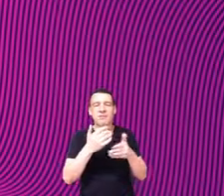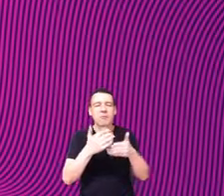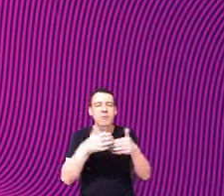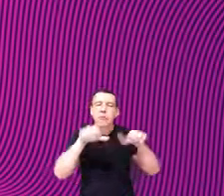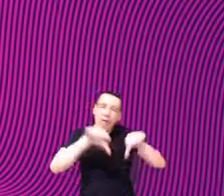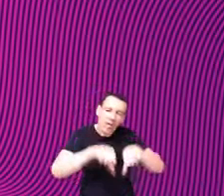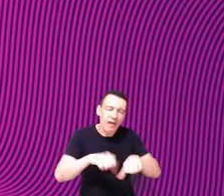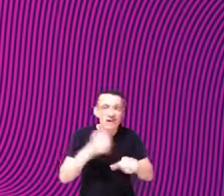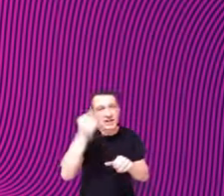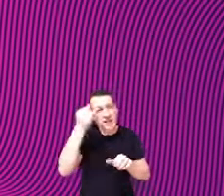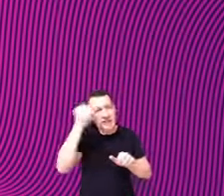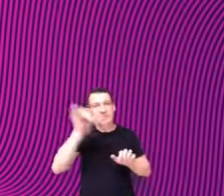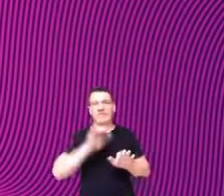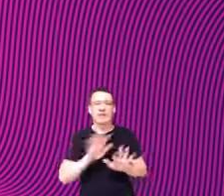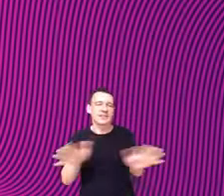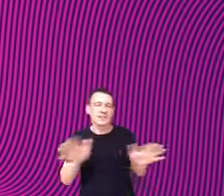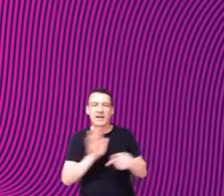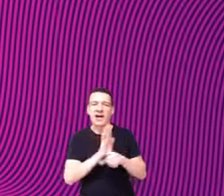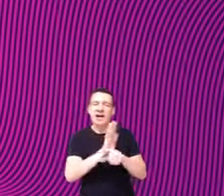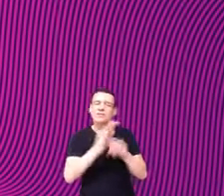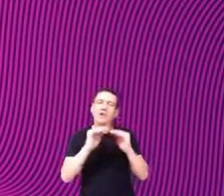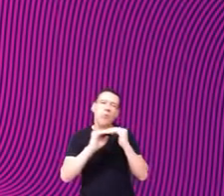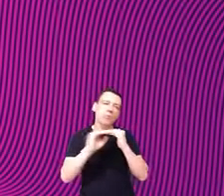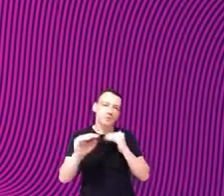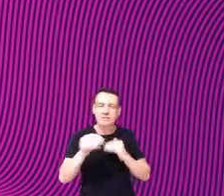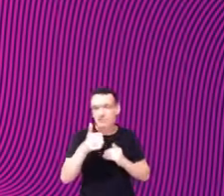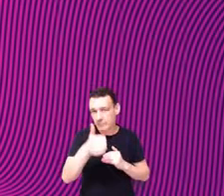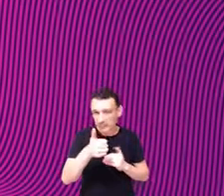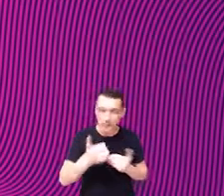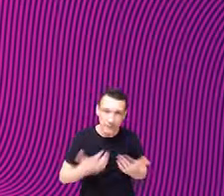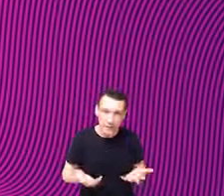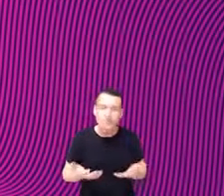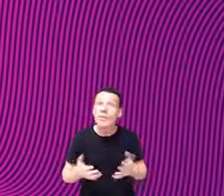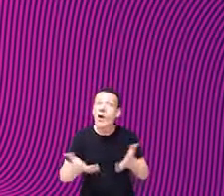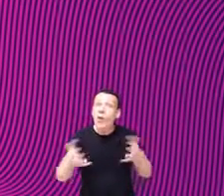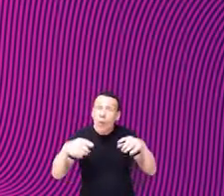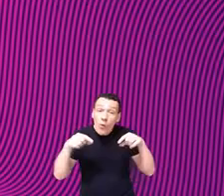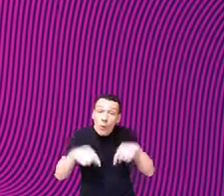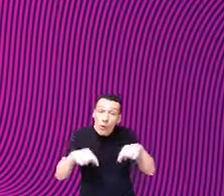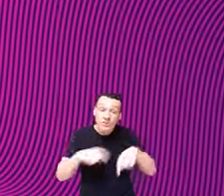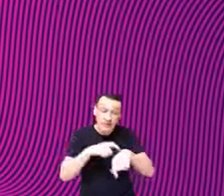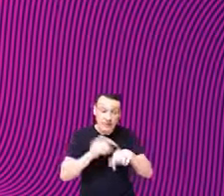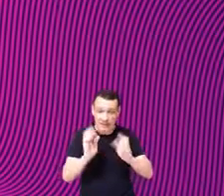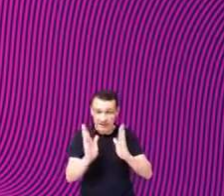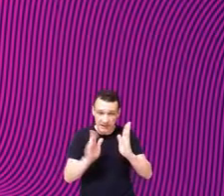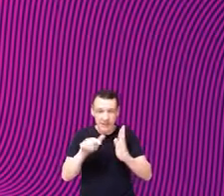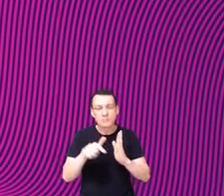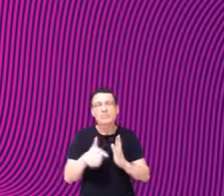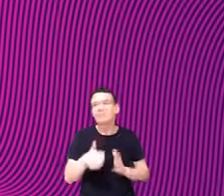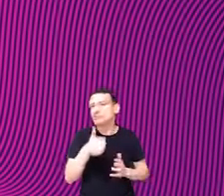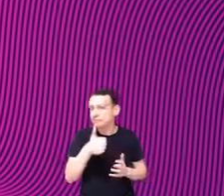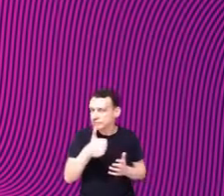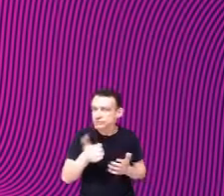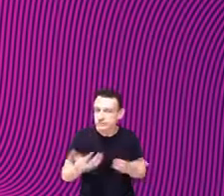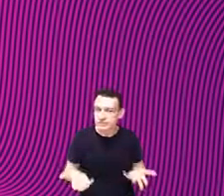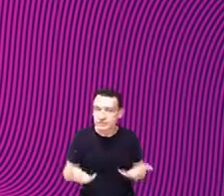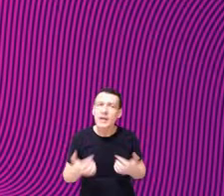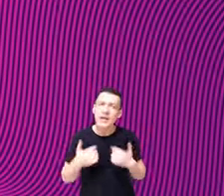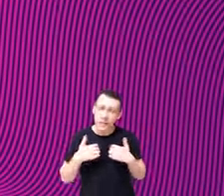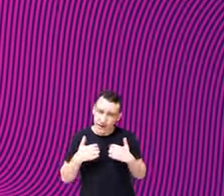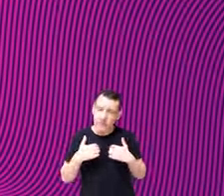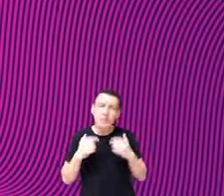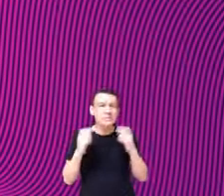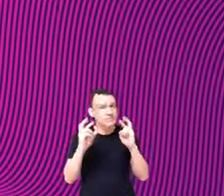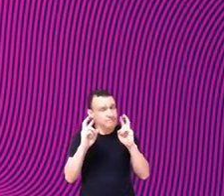Eu espero, né, que isso tenha alcance, né, as